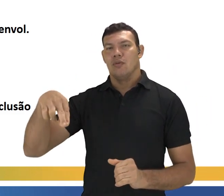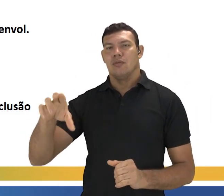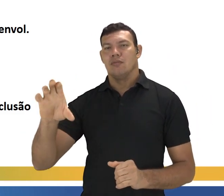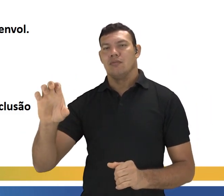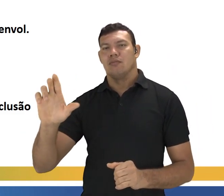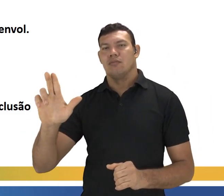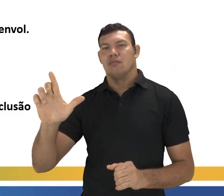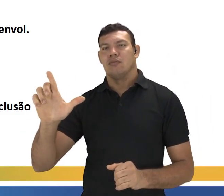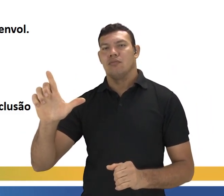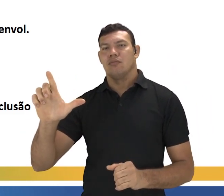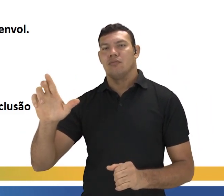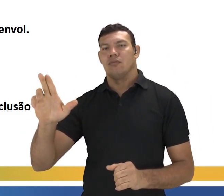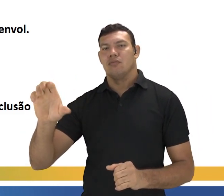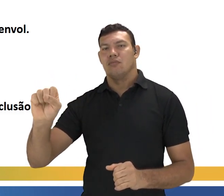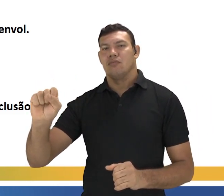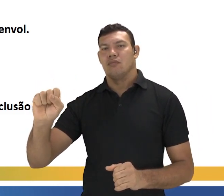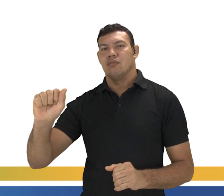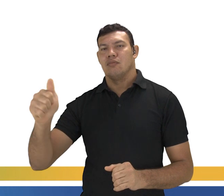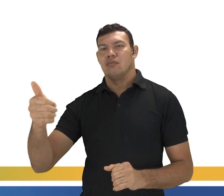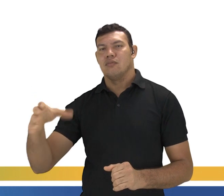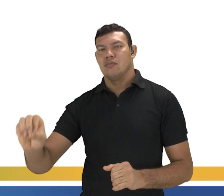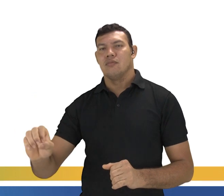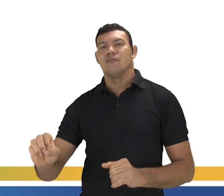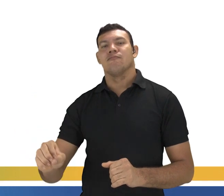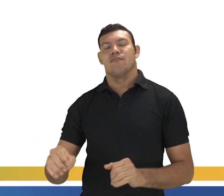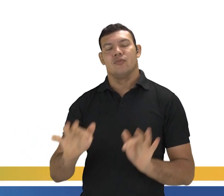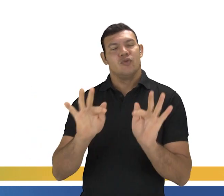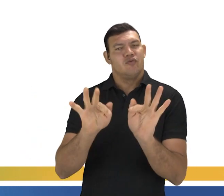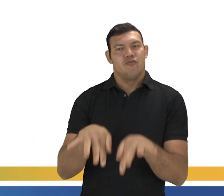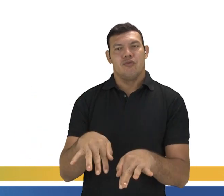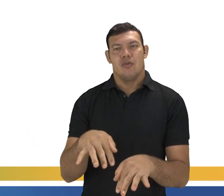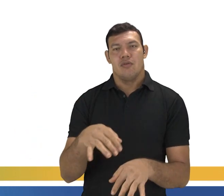da tese mais uma proposta de intervenção.